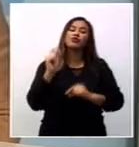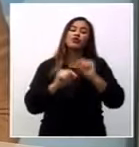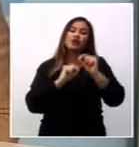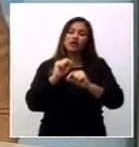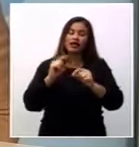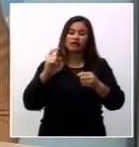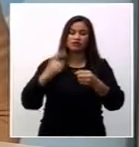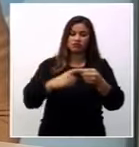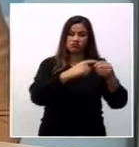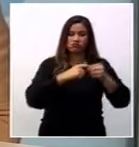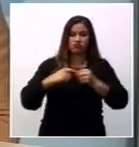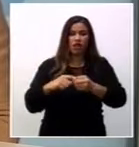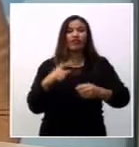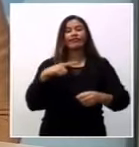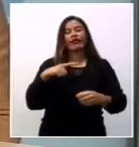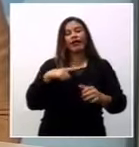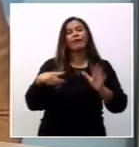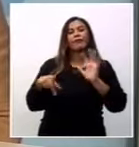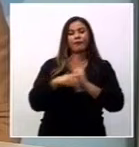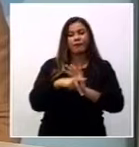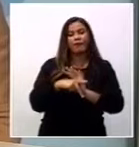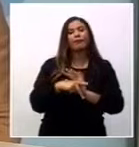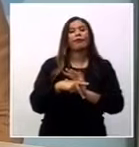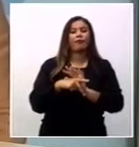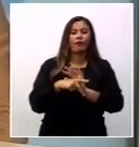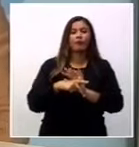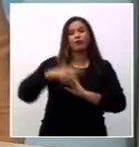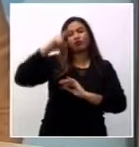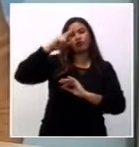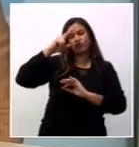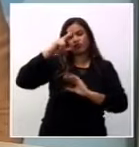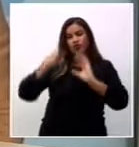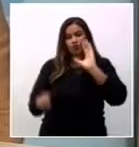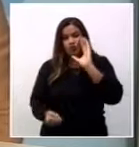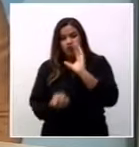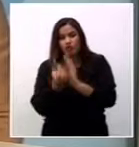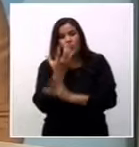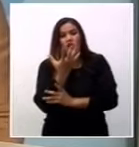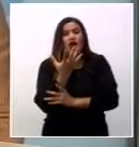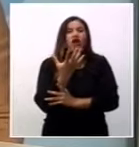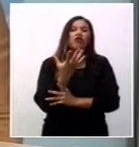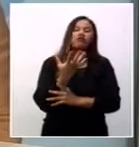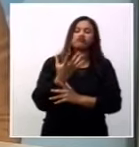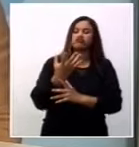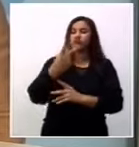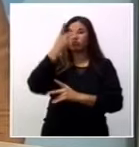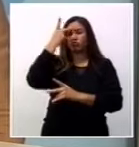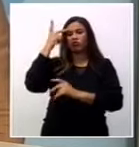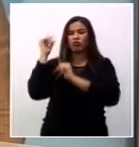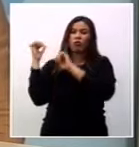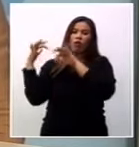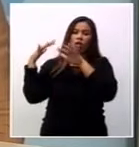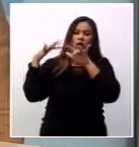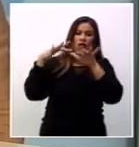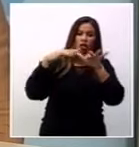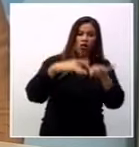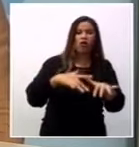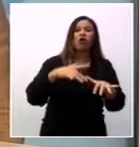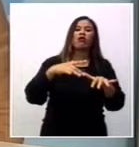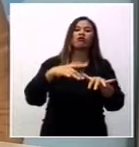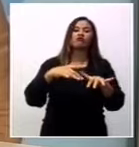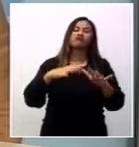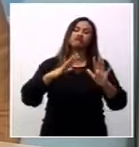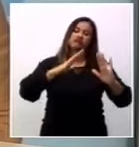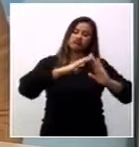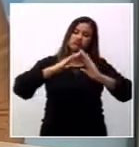de urbanização, né, tem uma história da formação do seu território, da ocupação do seu território